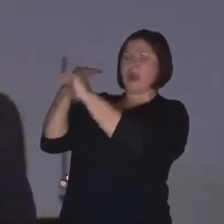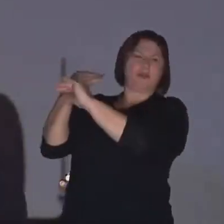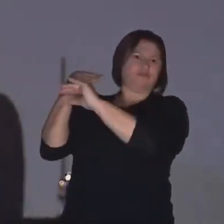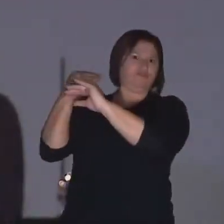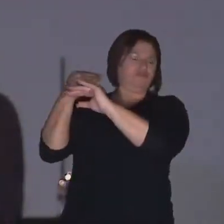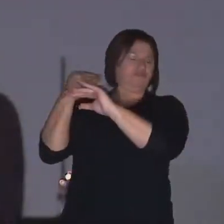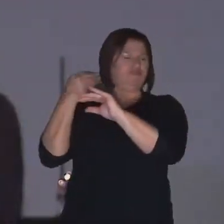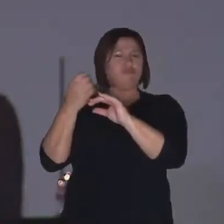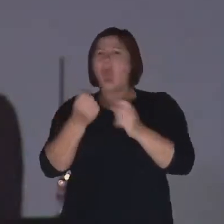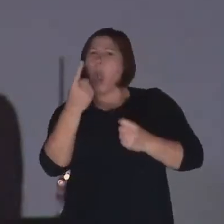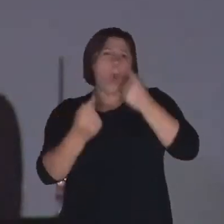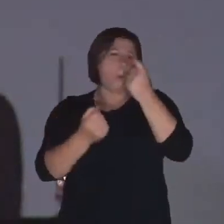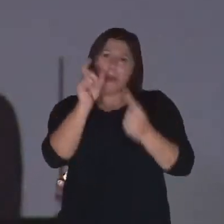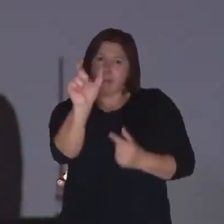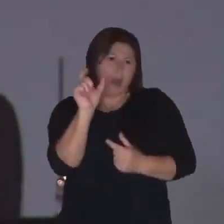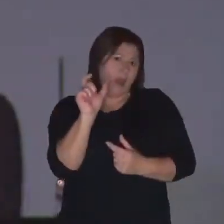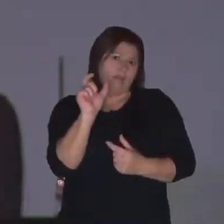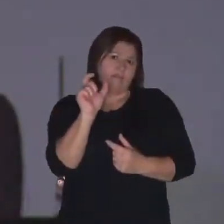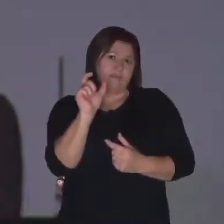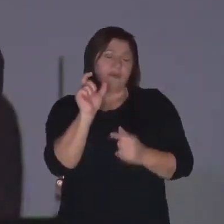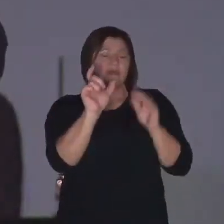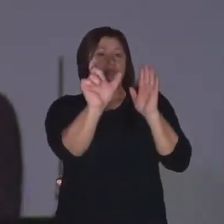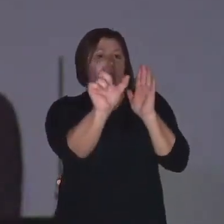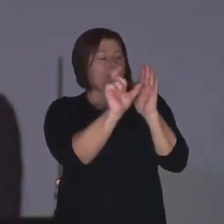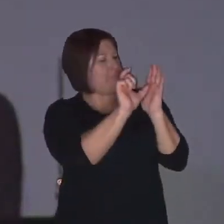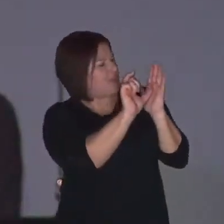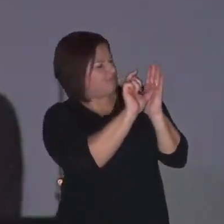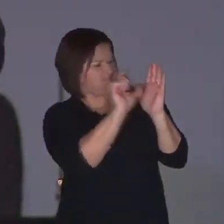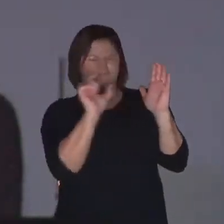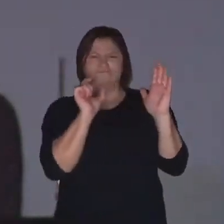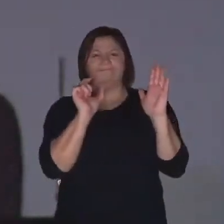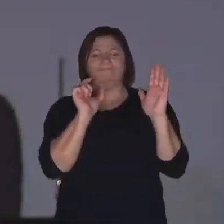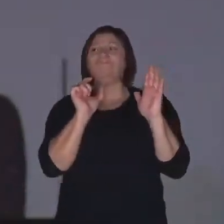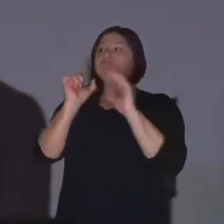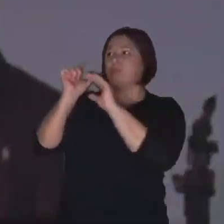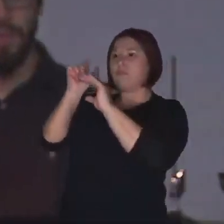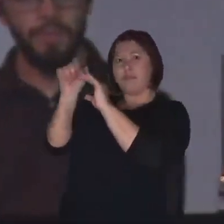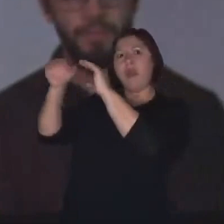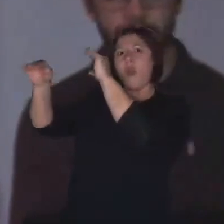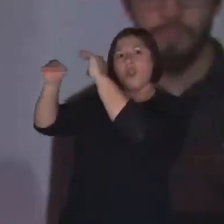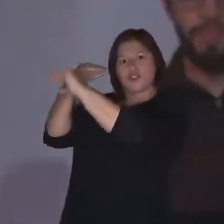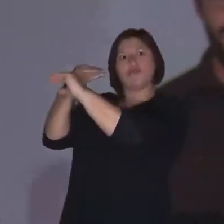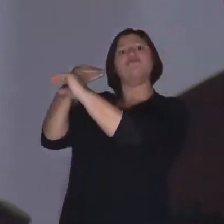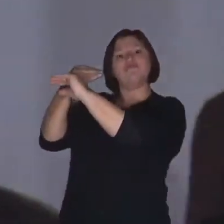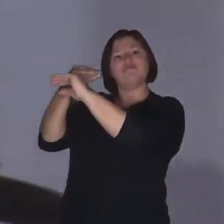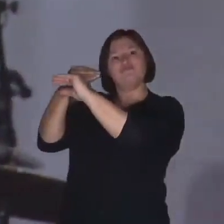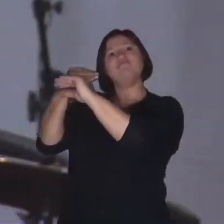tua atenção. Pega essa palavra e escreve no chat, coloca hashtag e coloque a palavra. Vamos